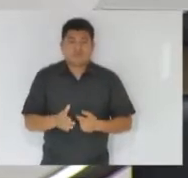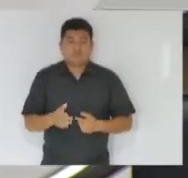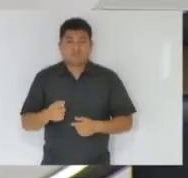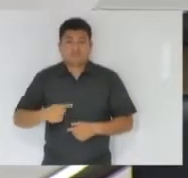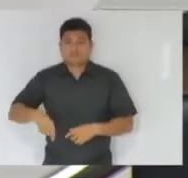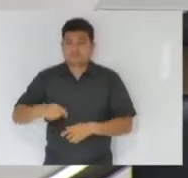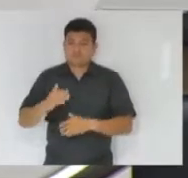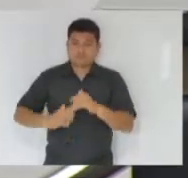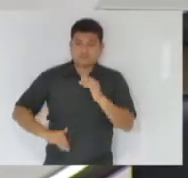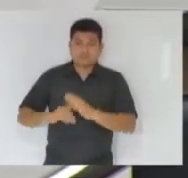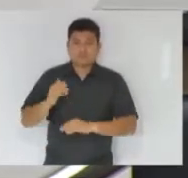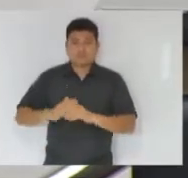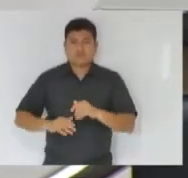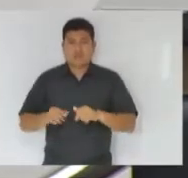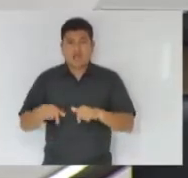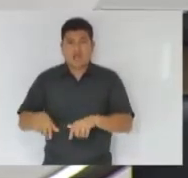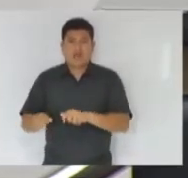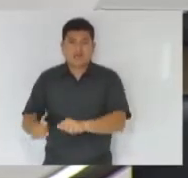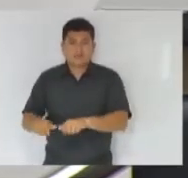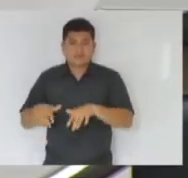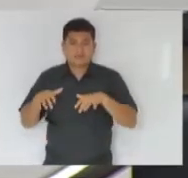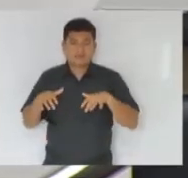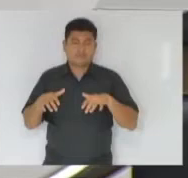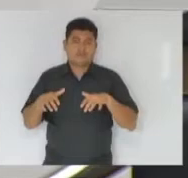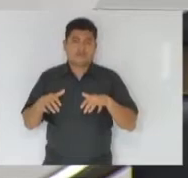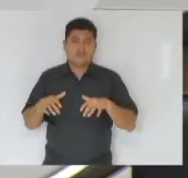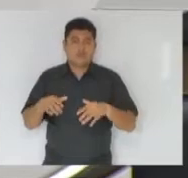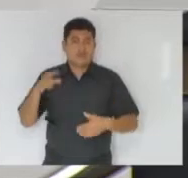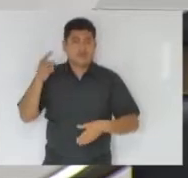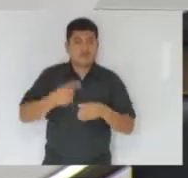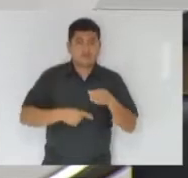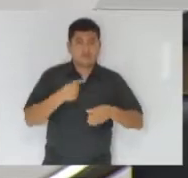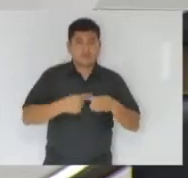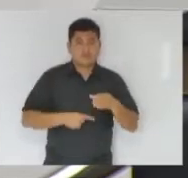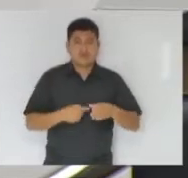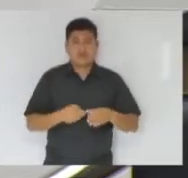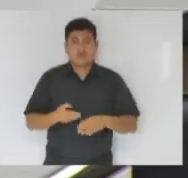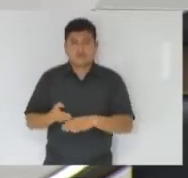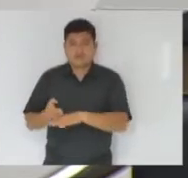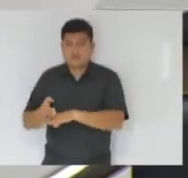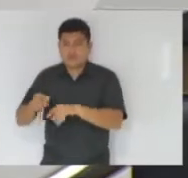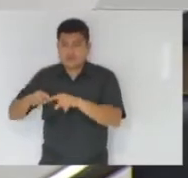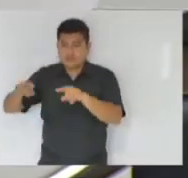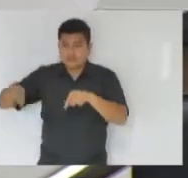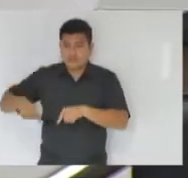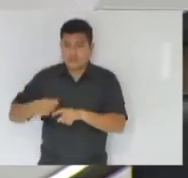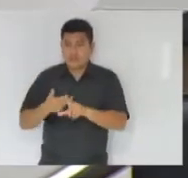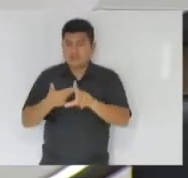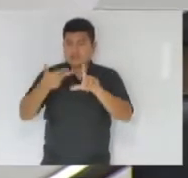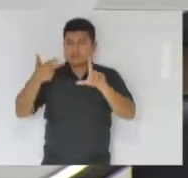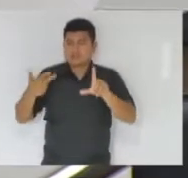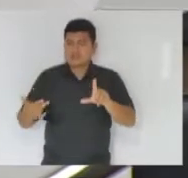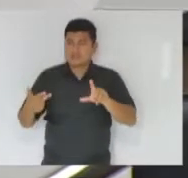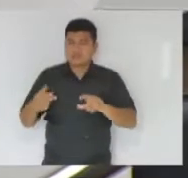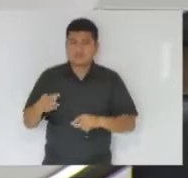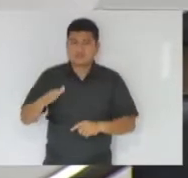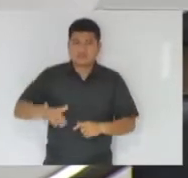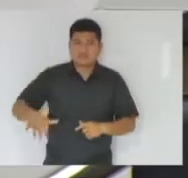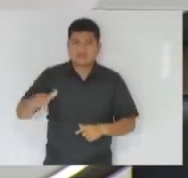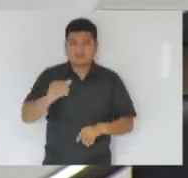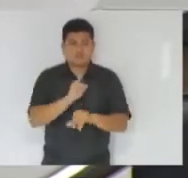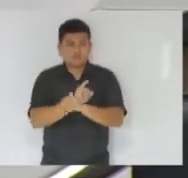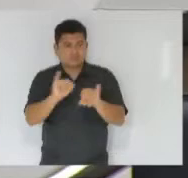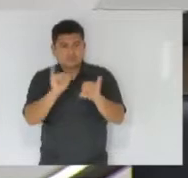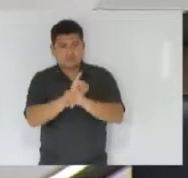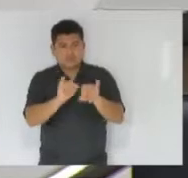como aqui no plenário, nas comissões, conheceram a sala de imprensa, que tem toda essa divulgação do